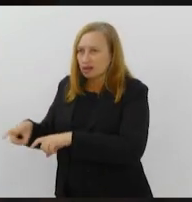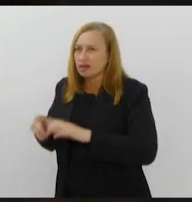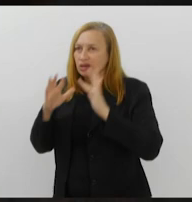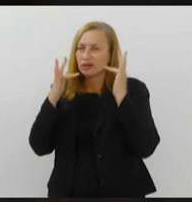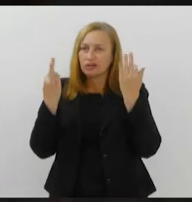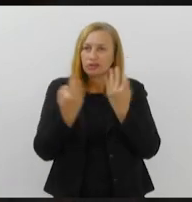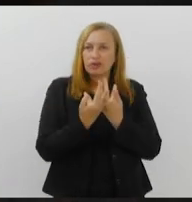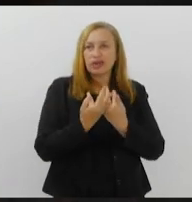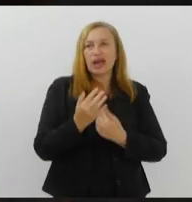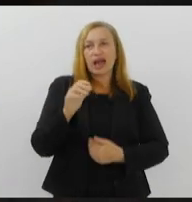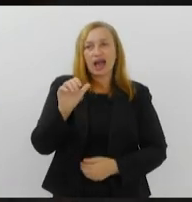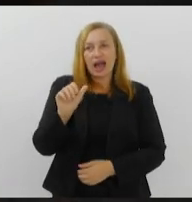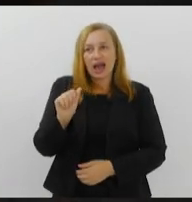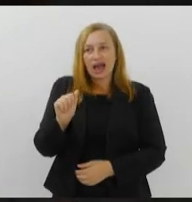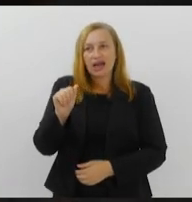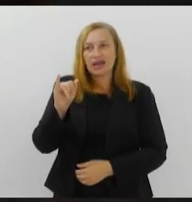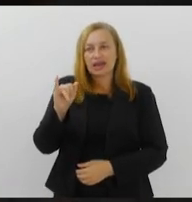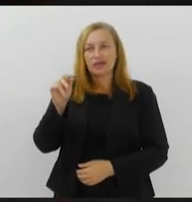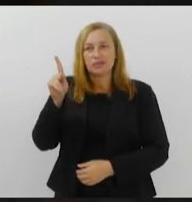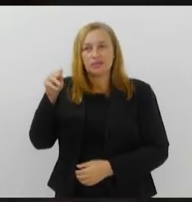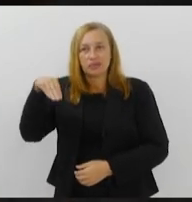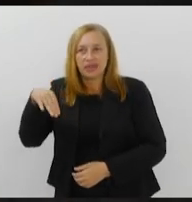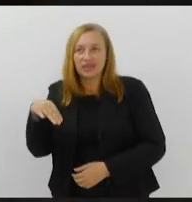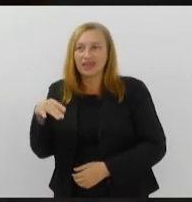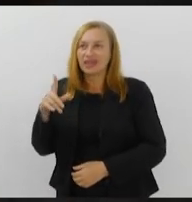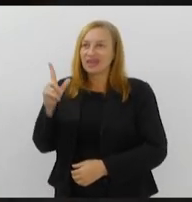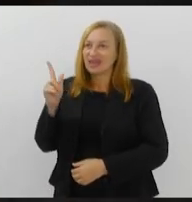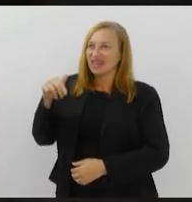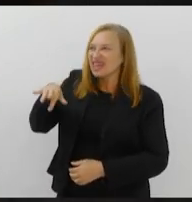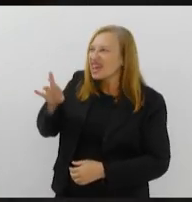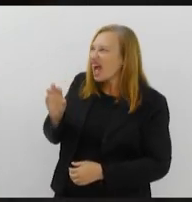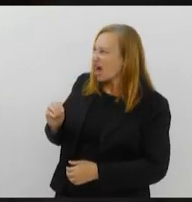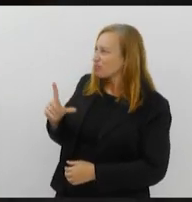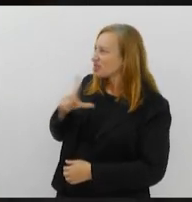aipim, de quiabo. Alguém trouxe algum aí?